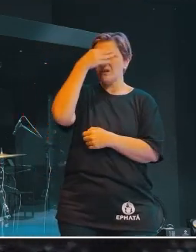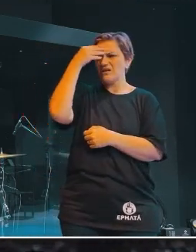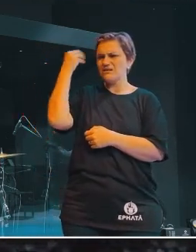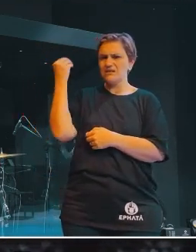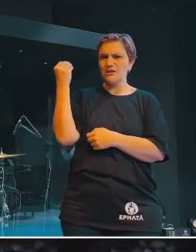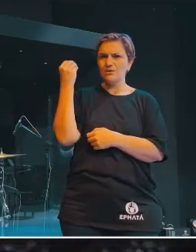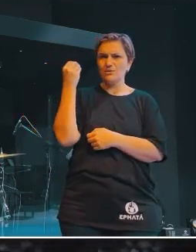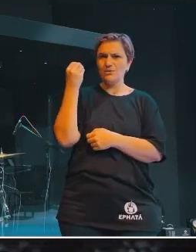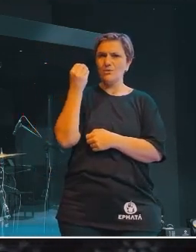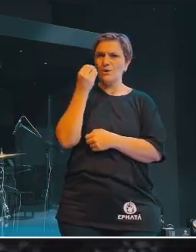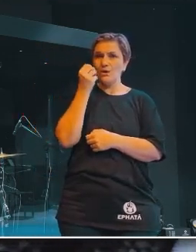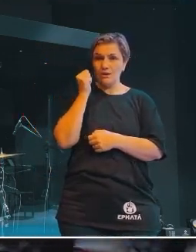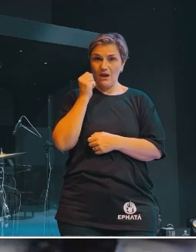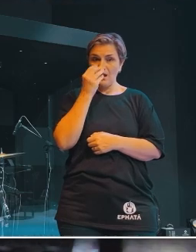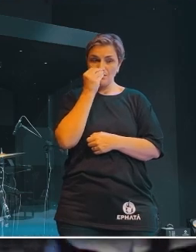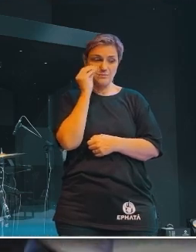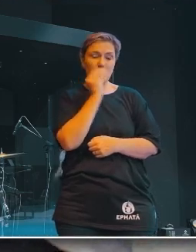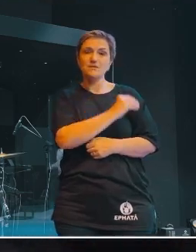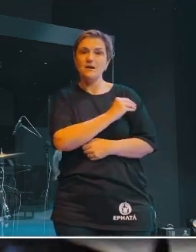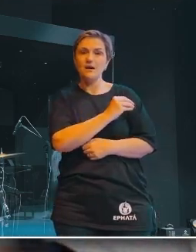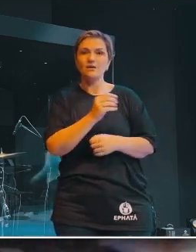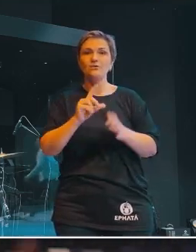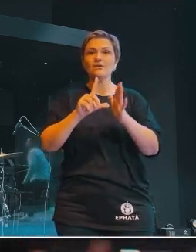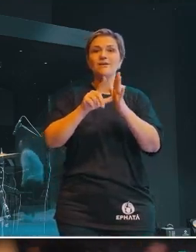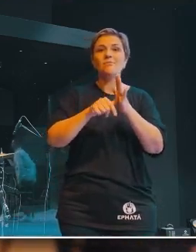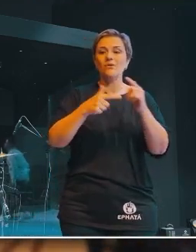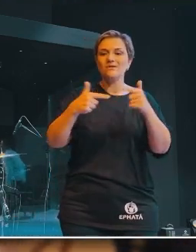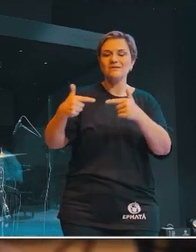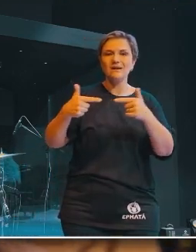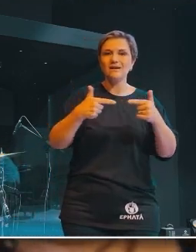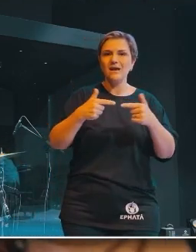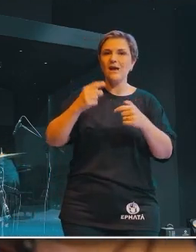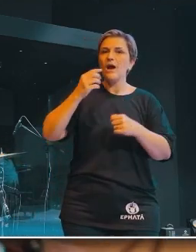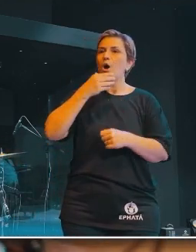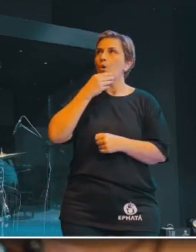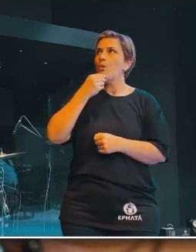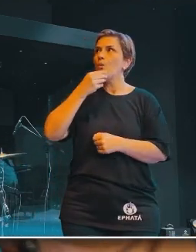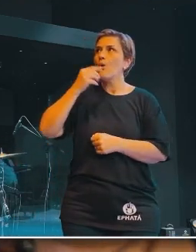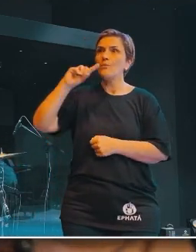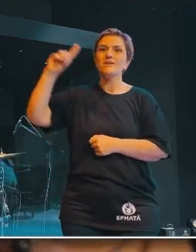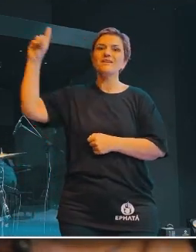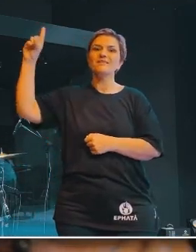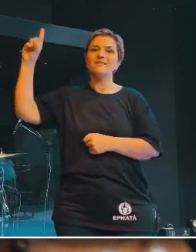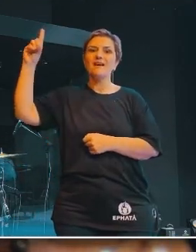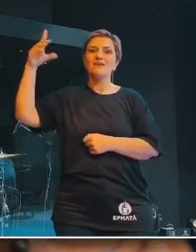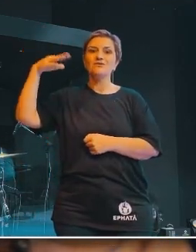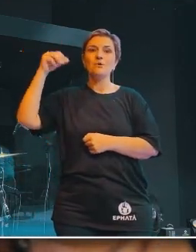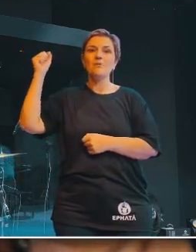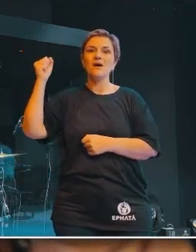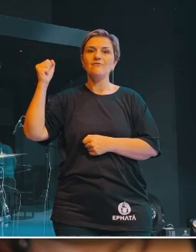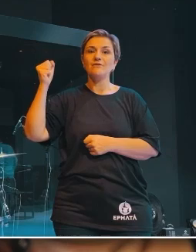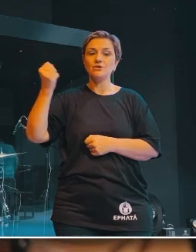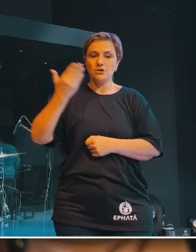humilhado. Depois da guerra, um homem que Deus chamava de amigo.